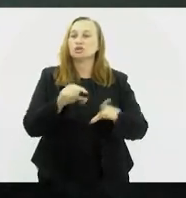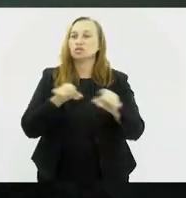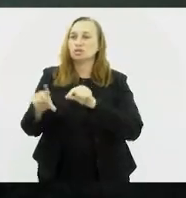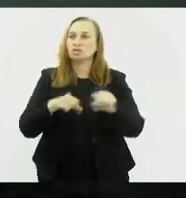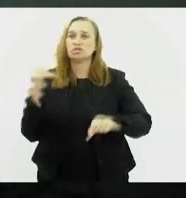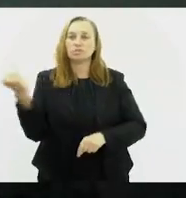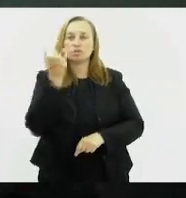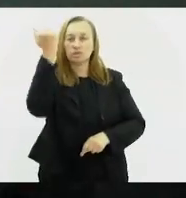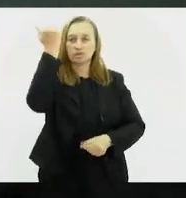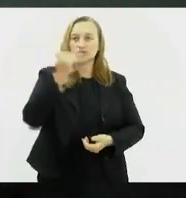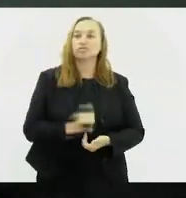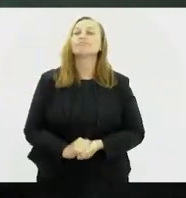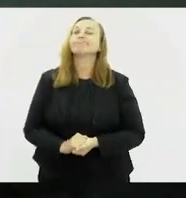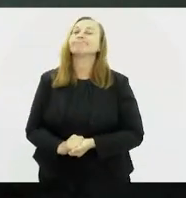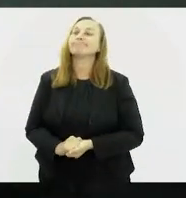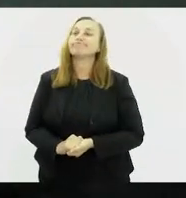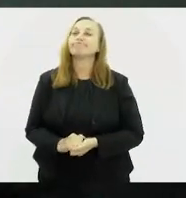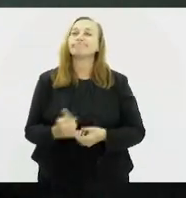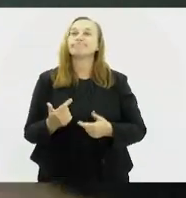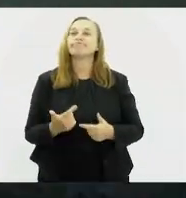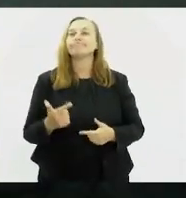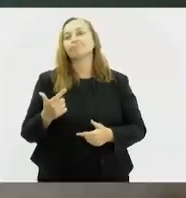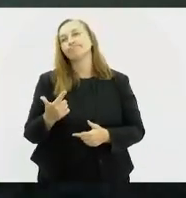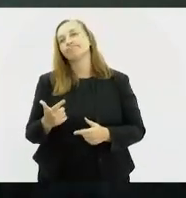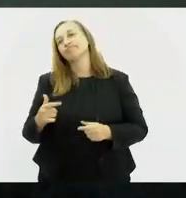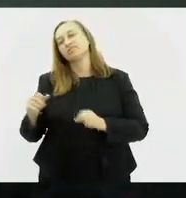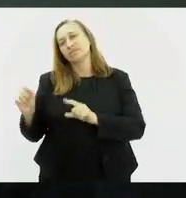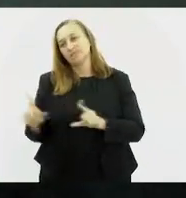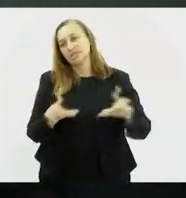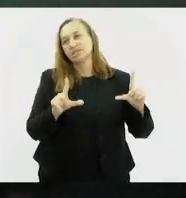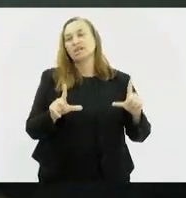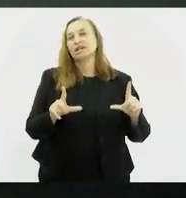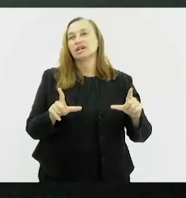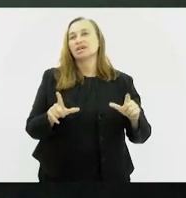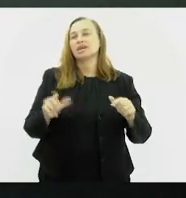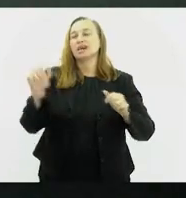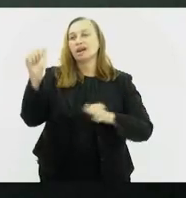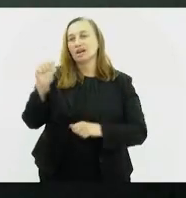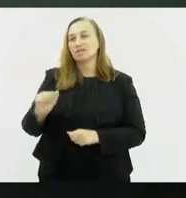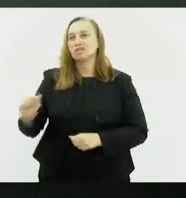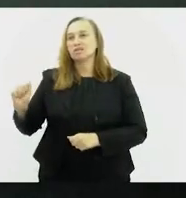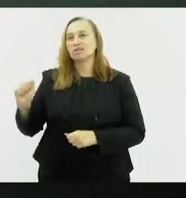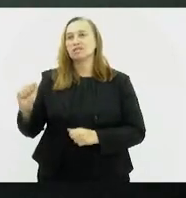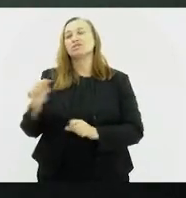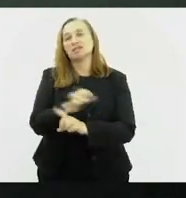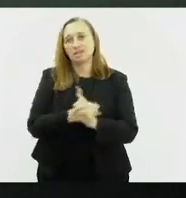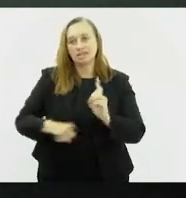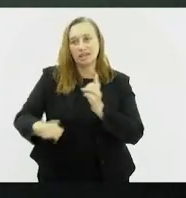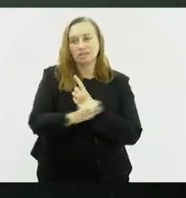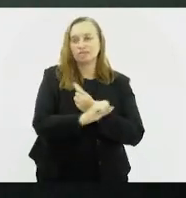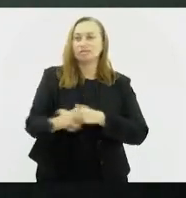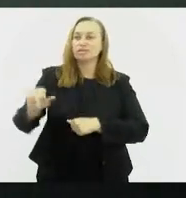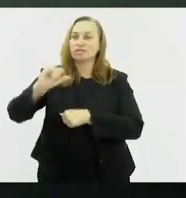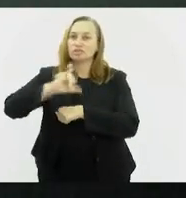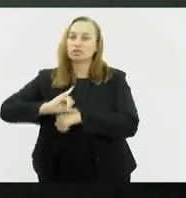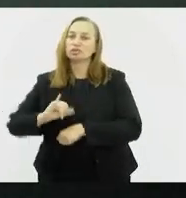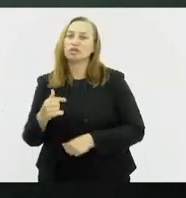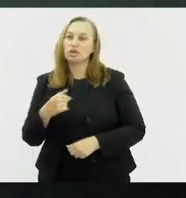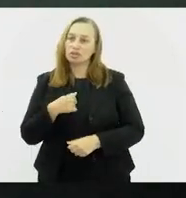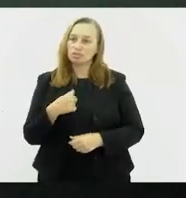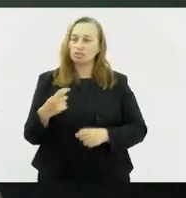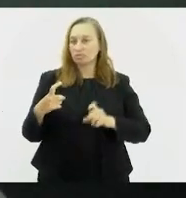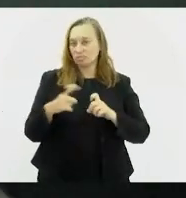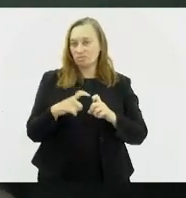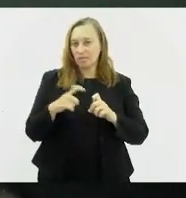importante. Próximo, a sociedade. E eu acho que Volta Redonda, eu estou aqui como médico